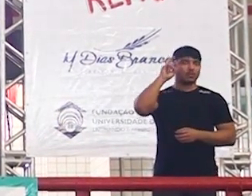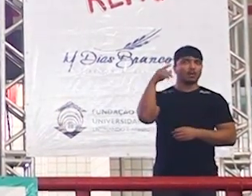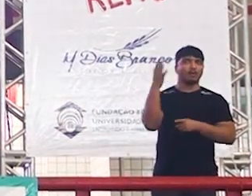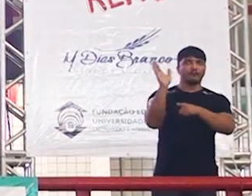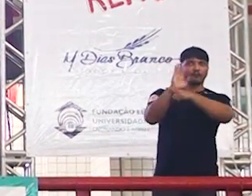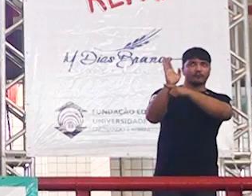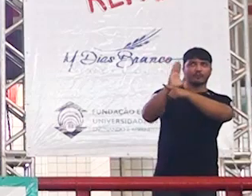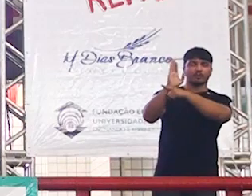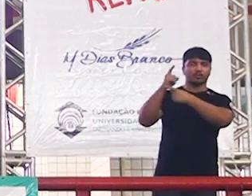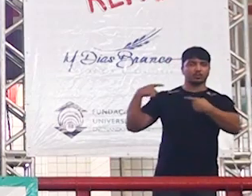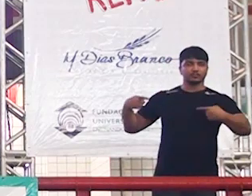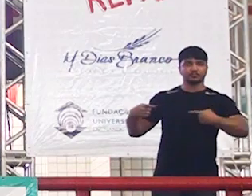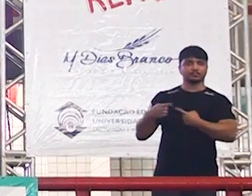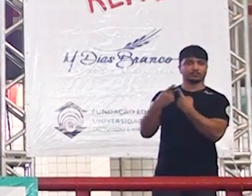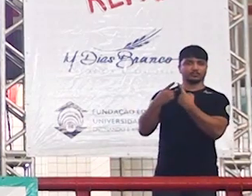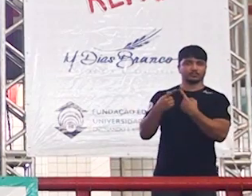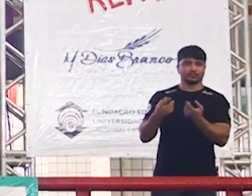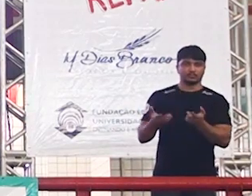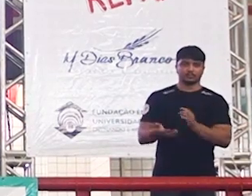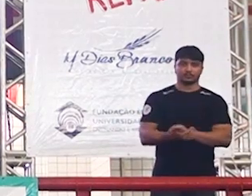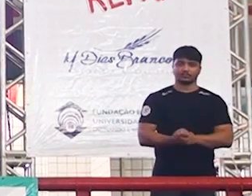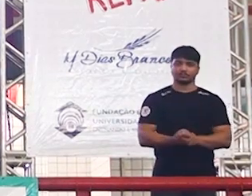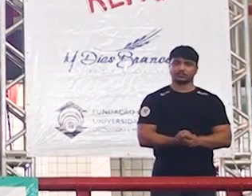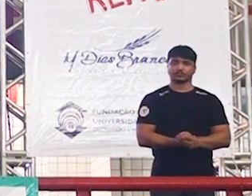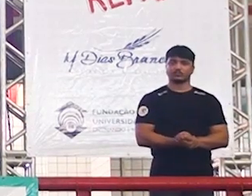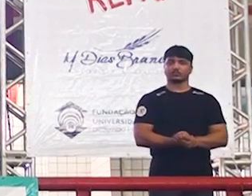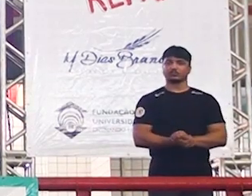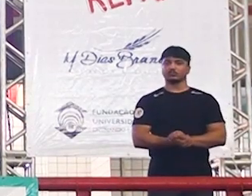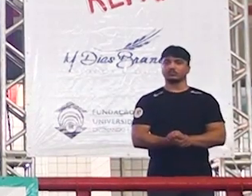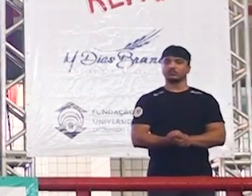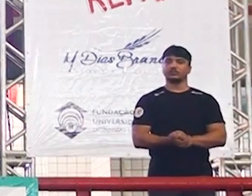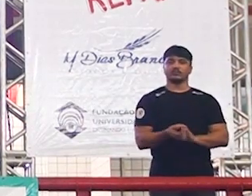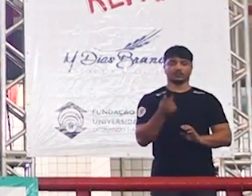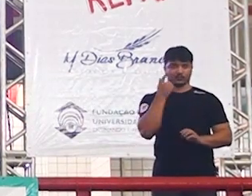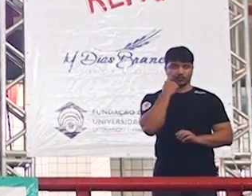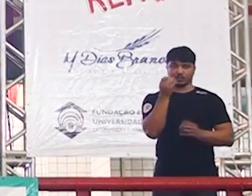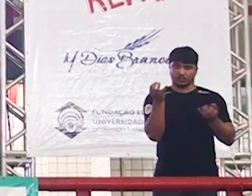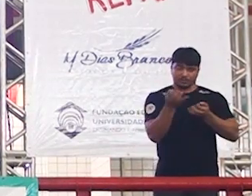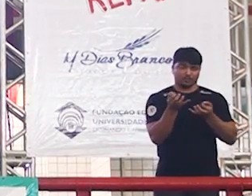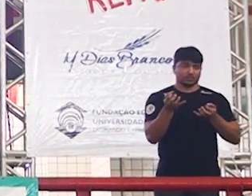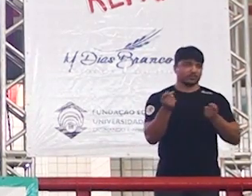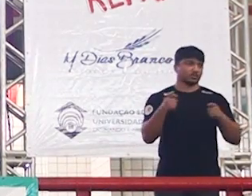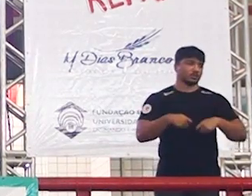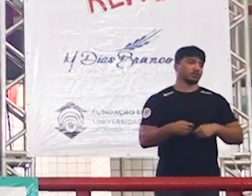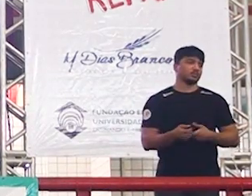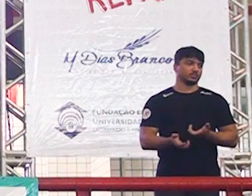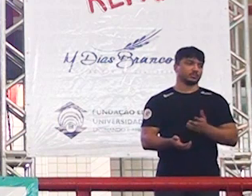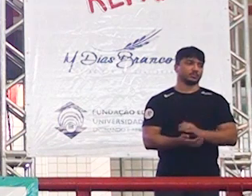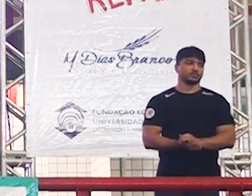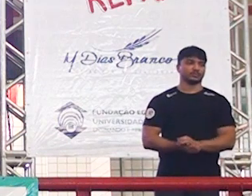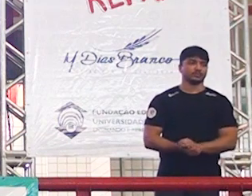filme para mostrar repertório. Eu estou te provando que isso funciona. Tá bom?